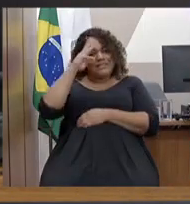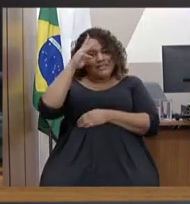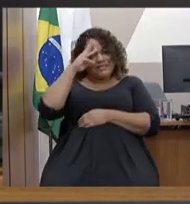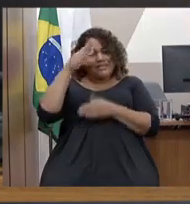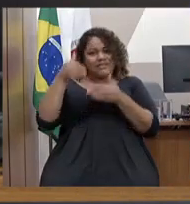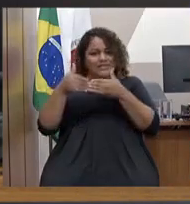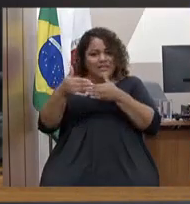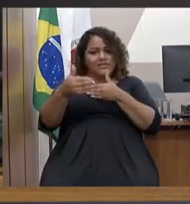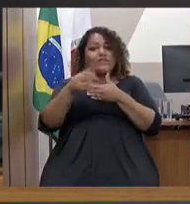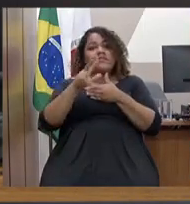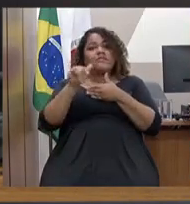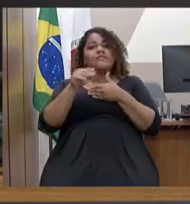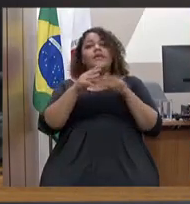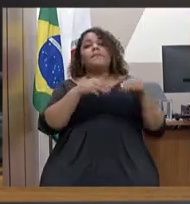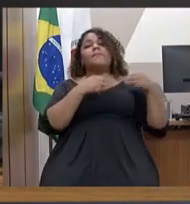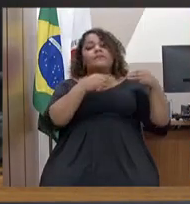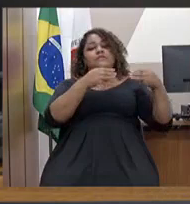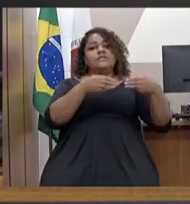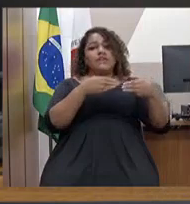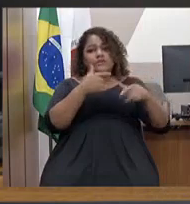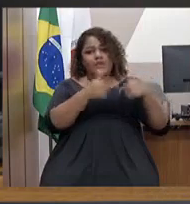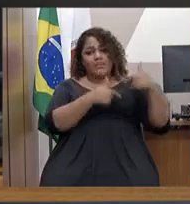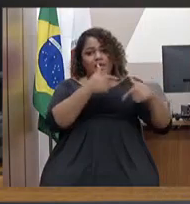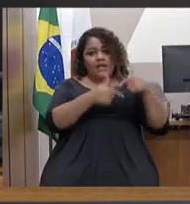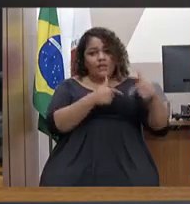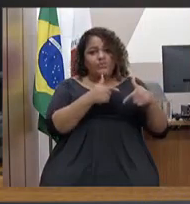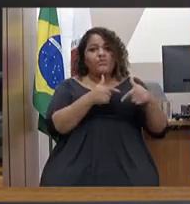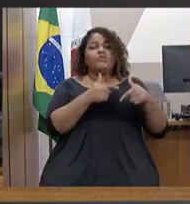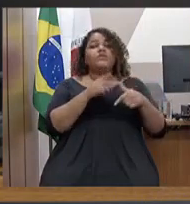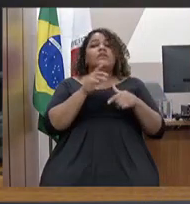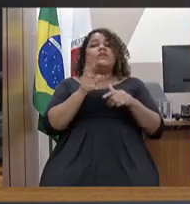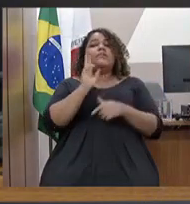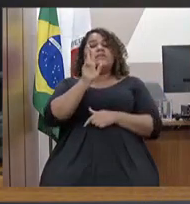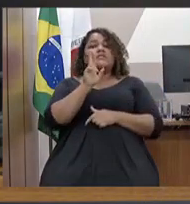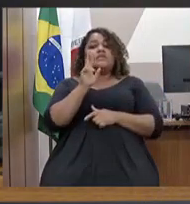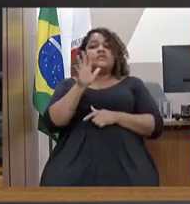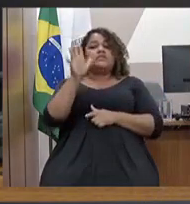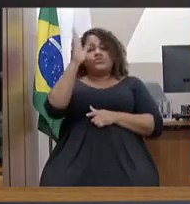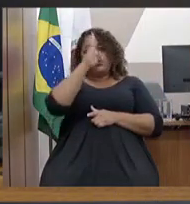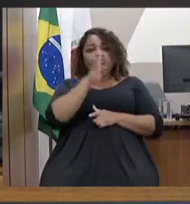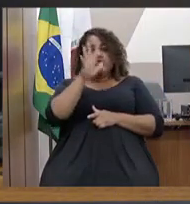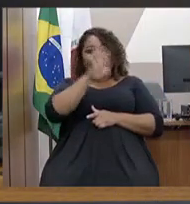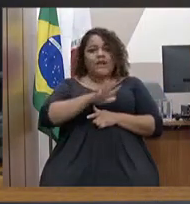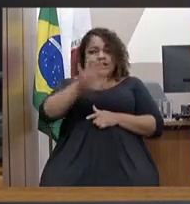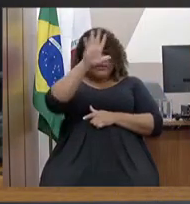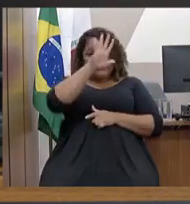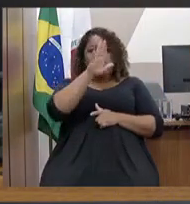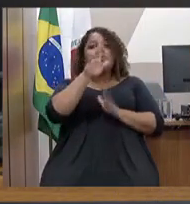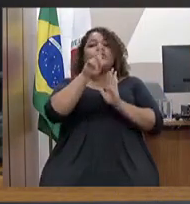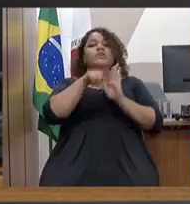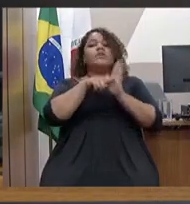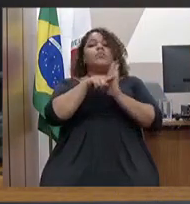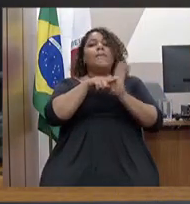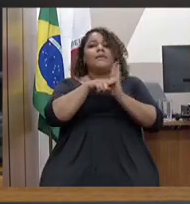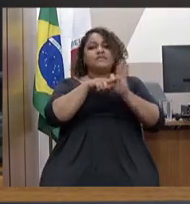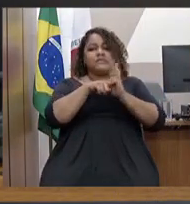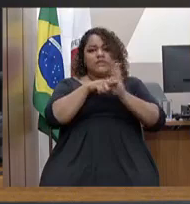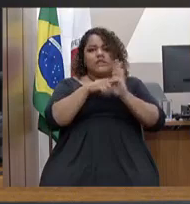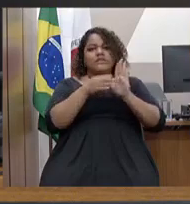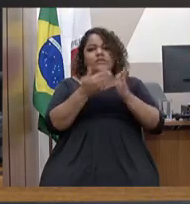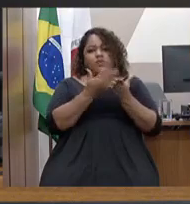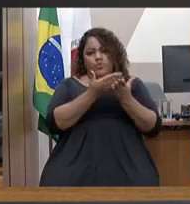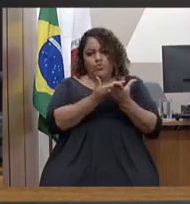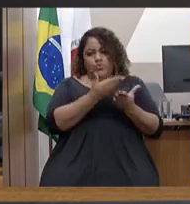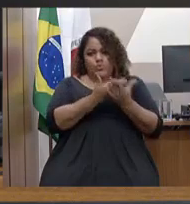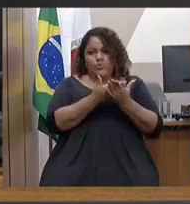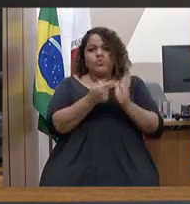do país inteiro e apresentar um estudo para o para secretaria de gestão para o ministério de gestão Então acho